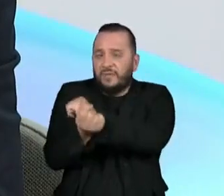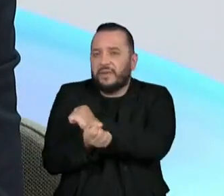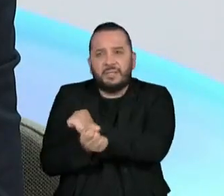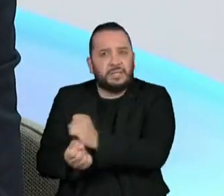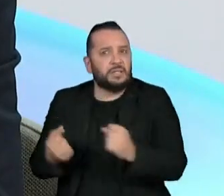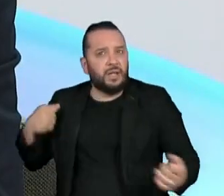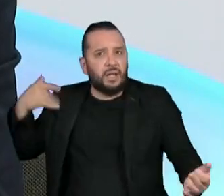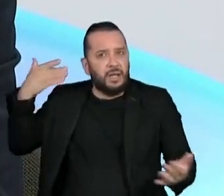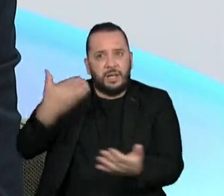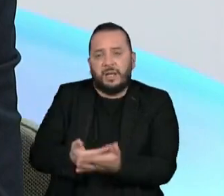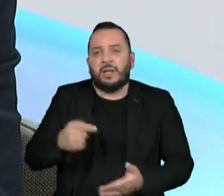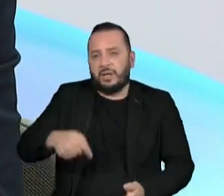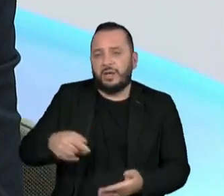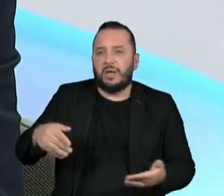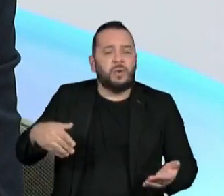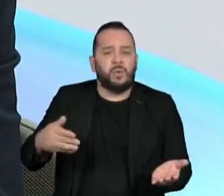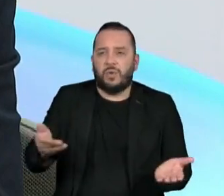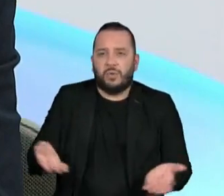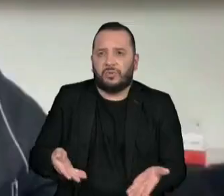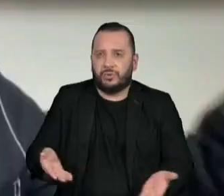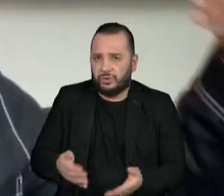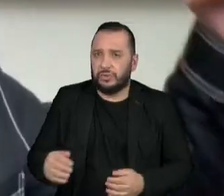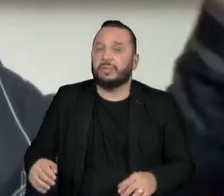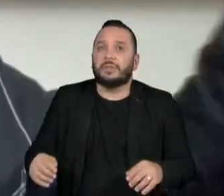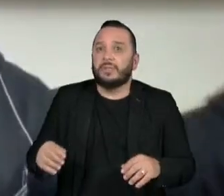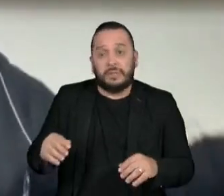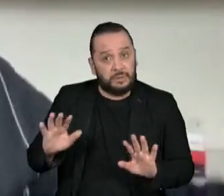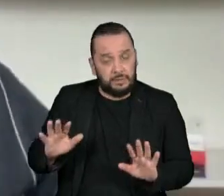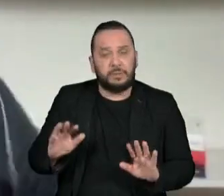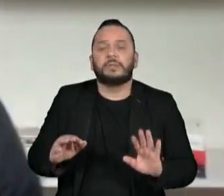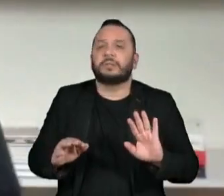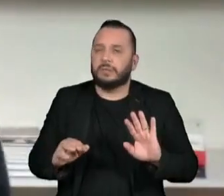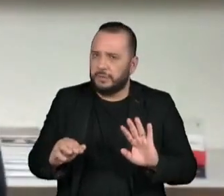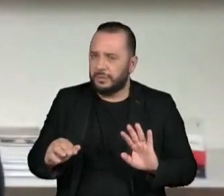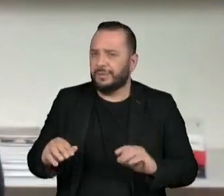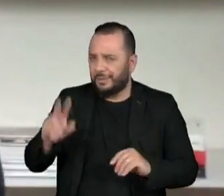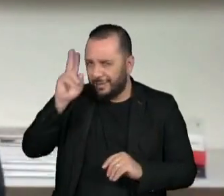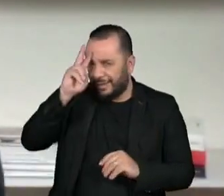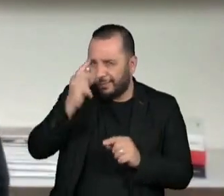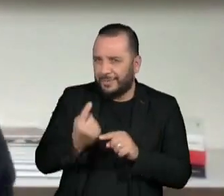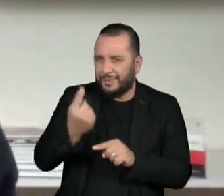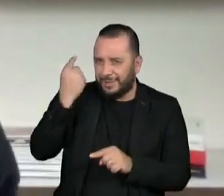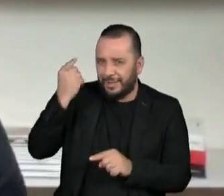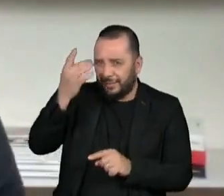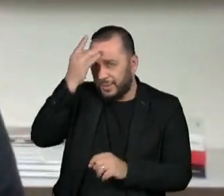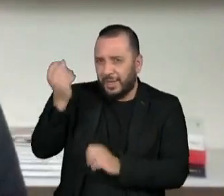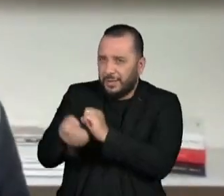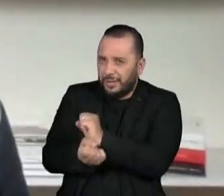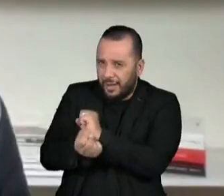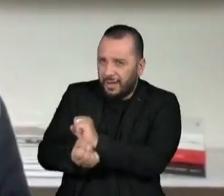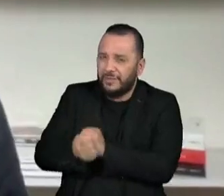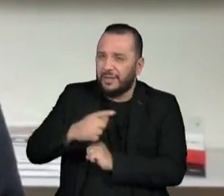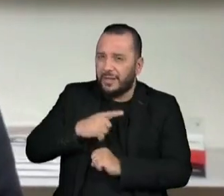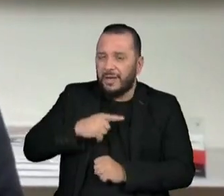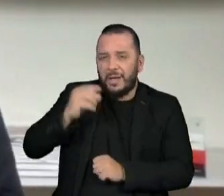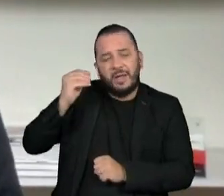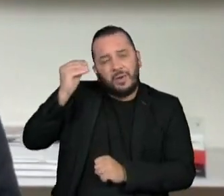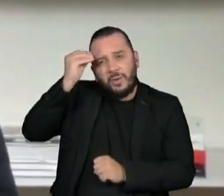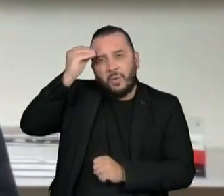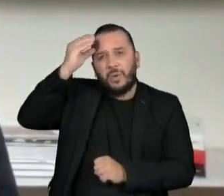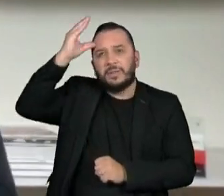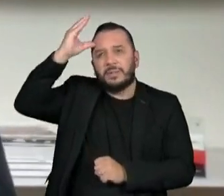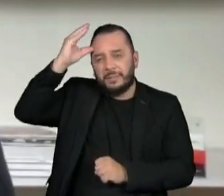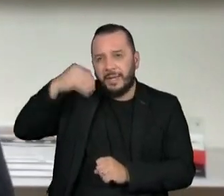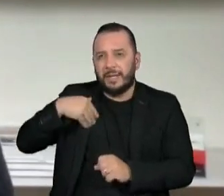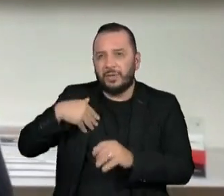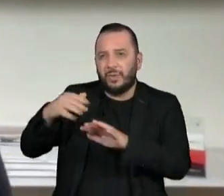o tempero das carnes ação que ele falou que os descamisados de avião com conhecimentos sobre mineração e cultura e tudo mais e também se